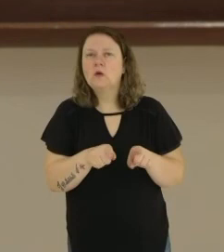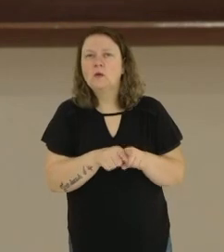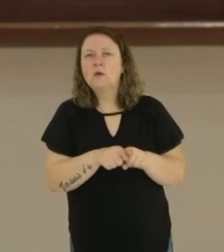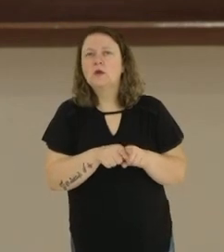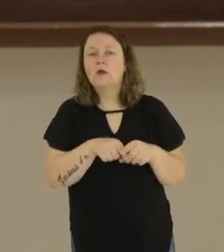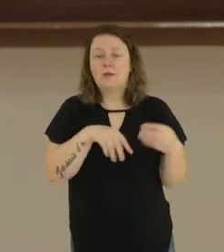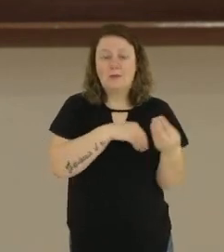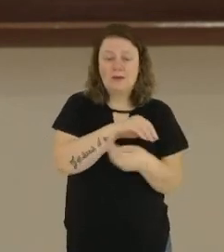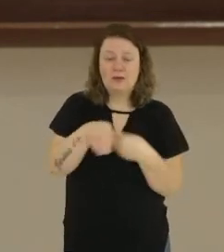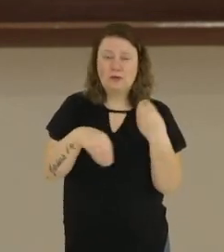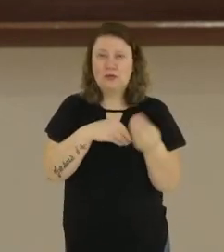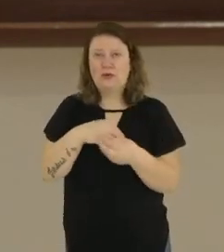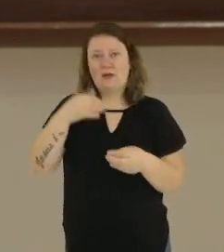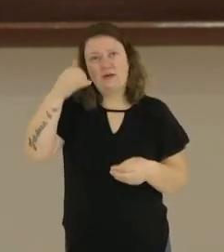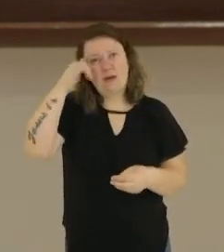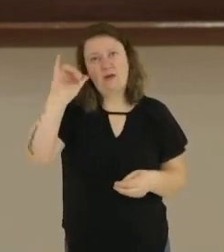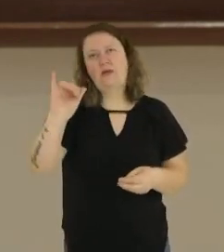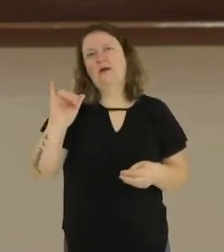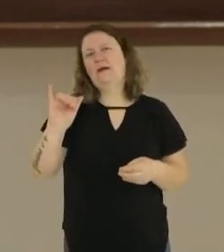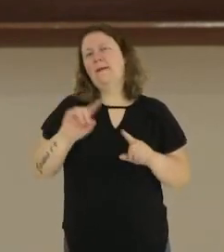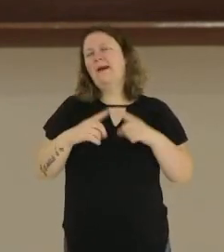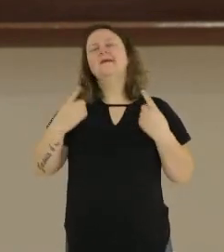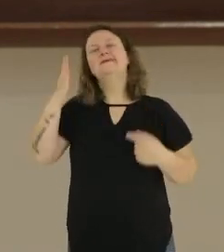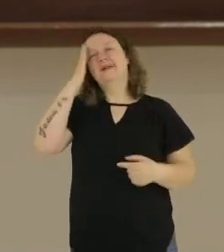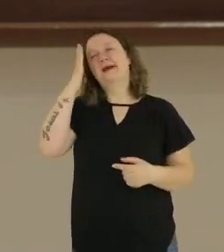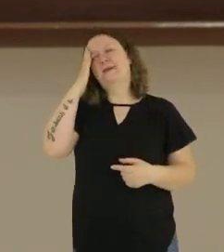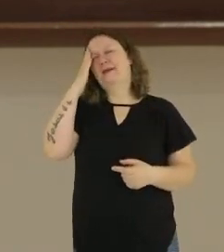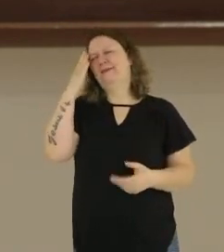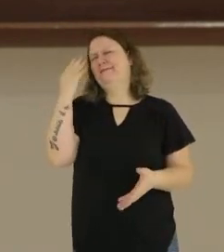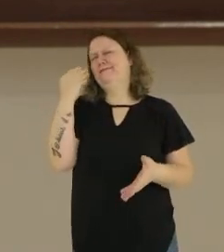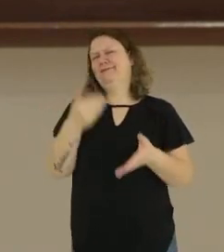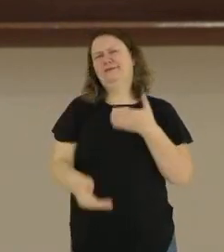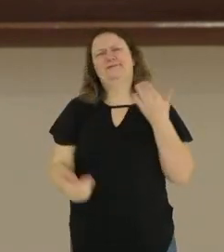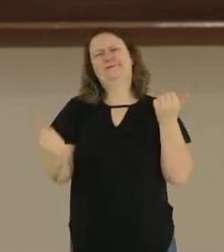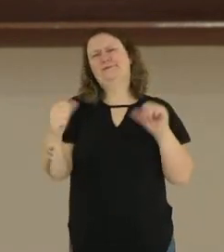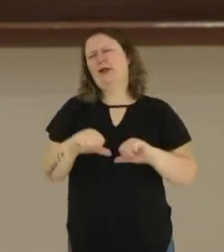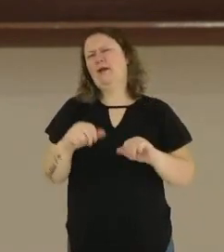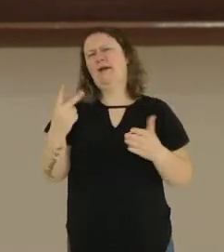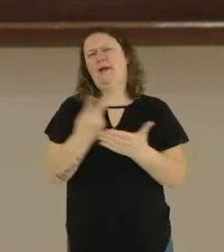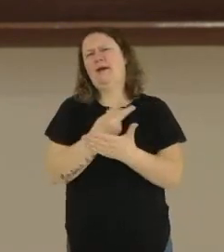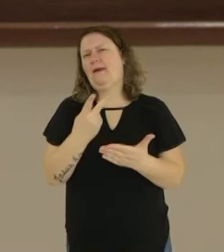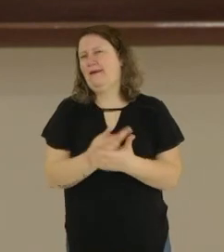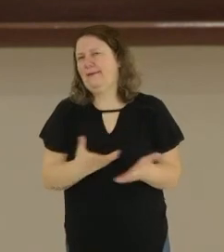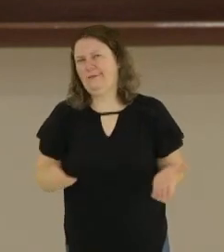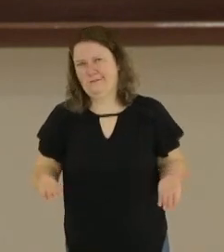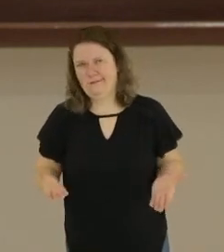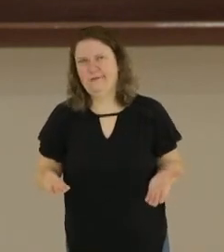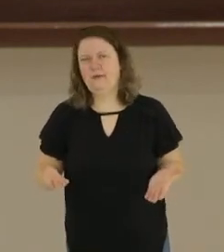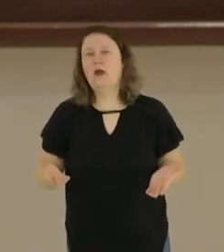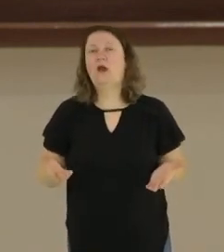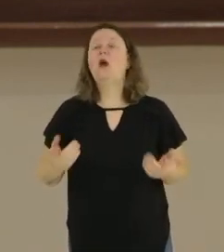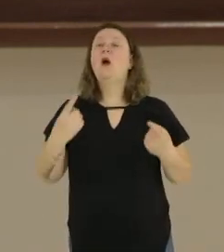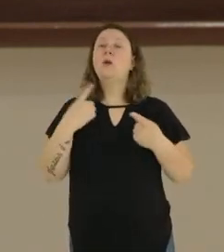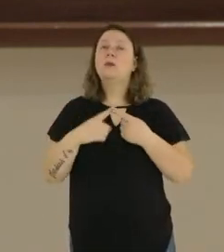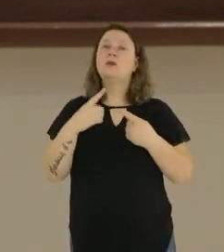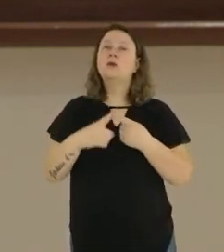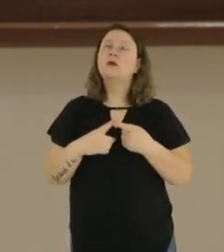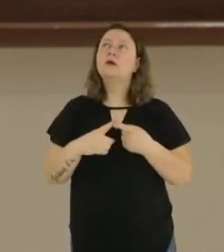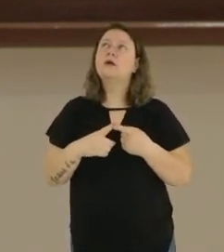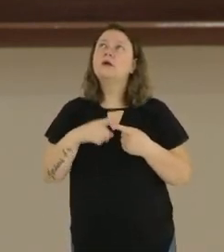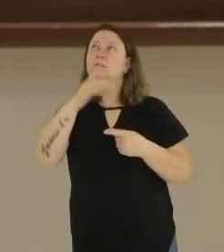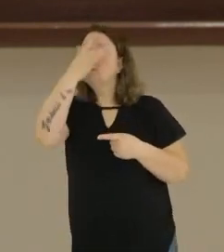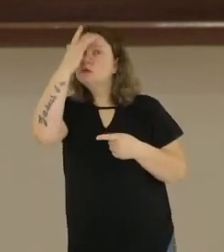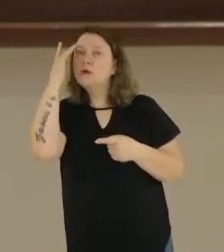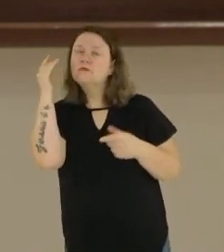nossa nação. Já sabemos que isso não deu muito certo, né? Mas que esses imigrantes que vieram para cá